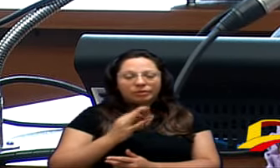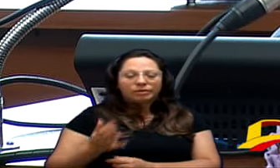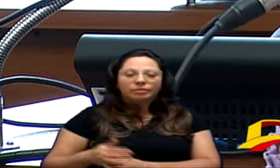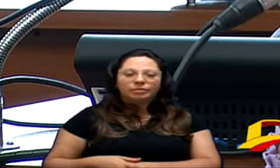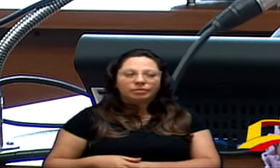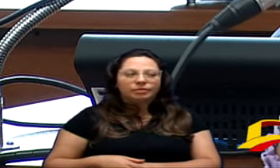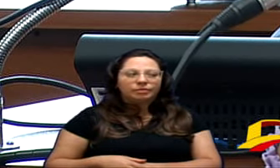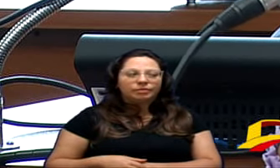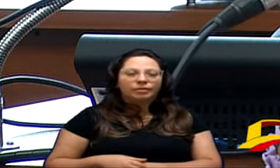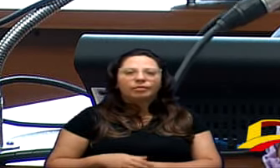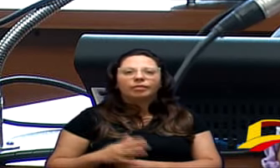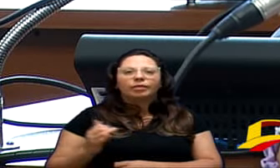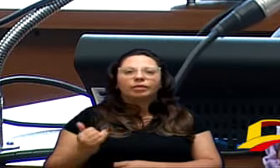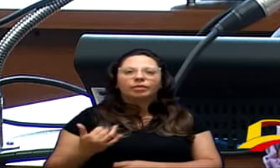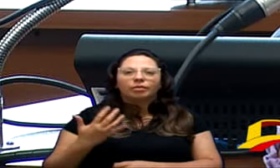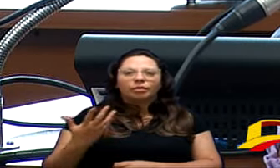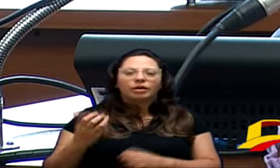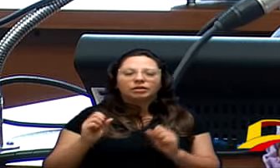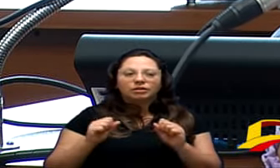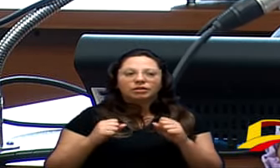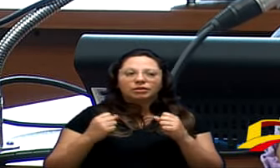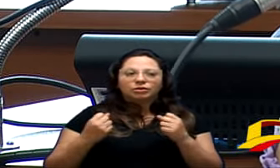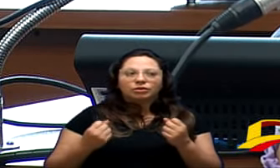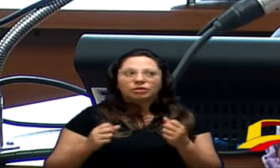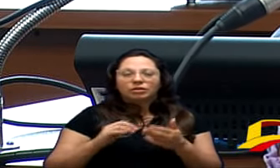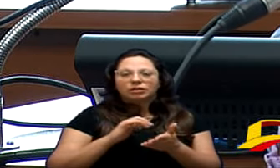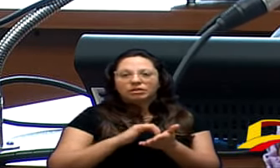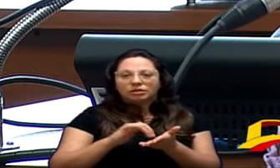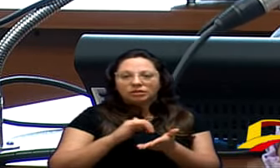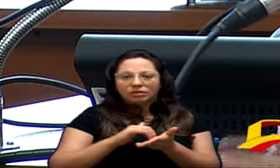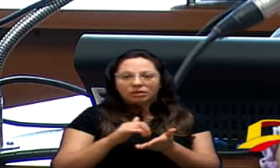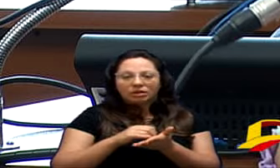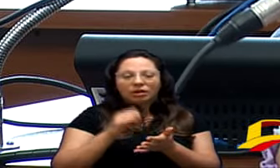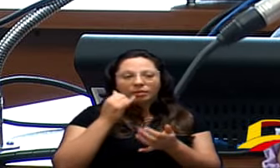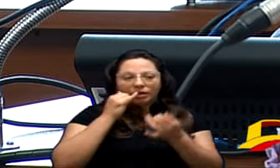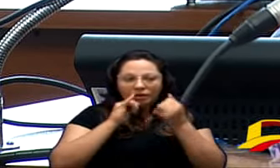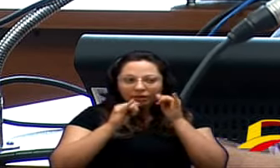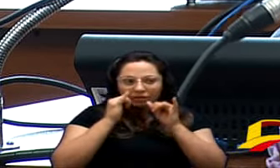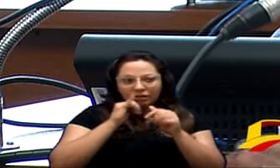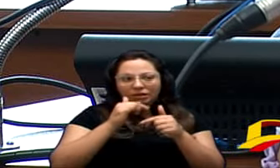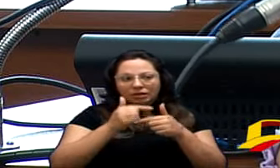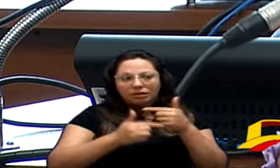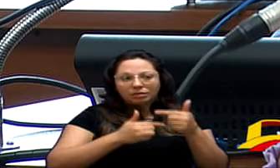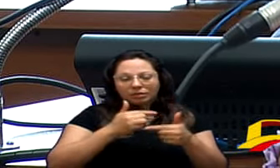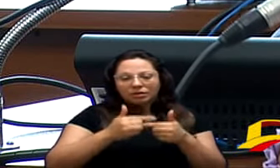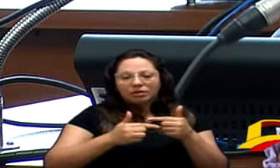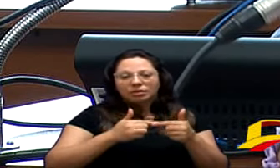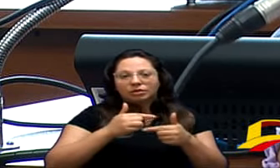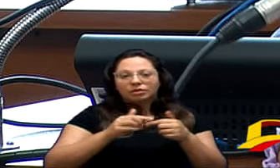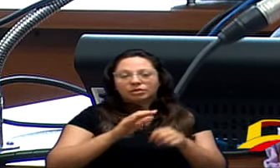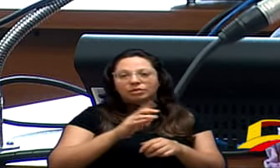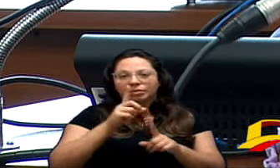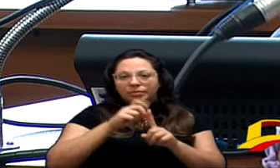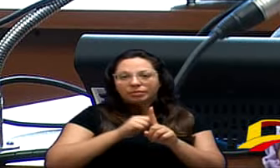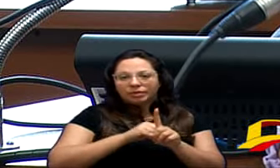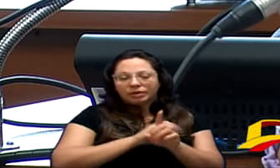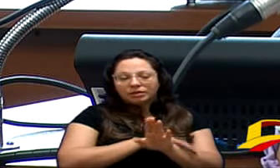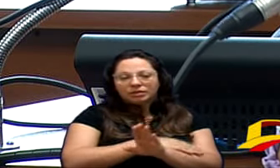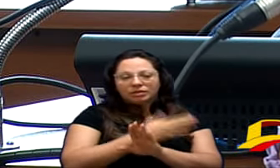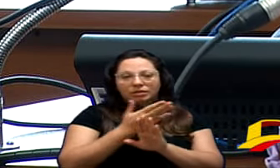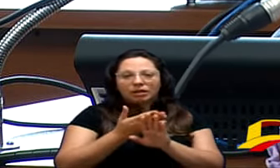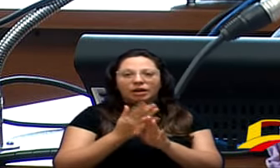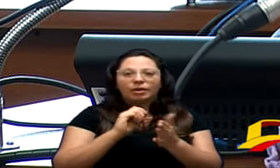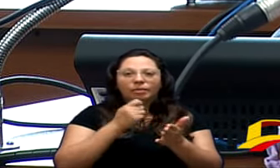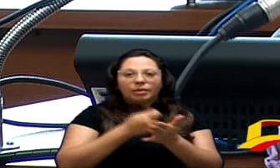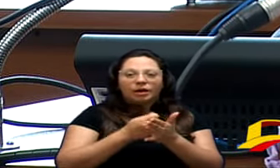secretário Quais são as ações da secretaria para prevenir que trabalhadores trabalharam o mês todo não tem aí o